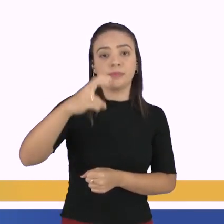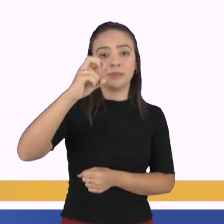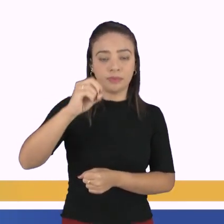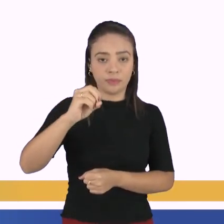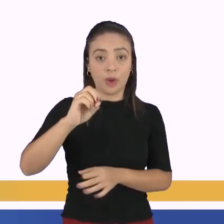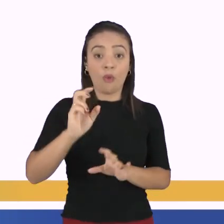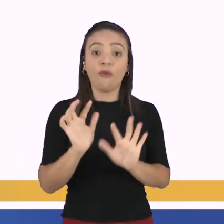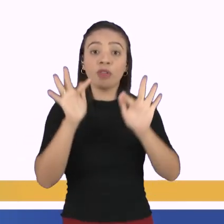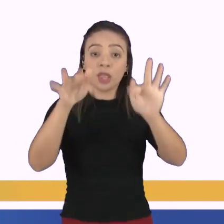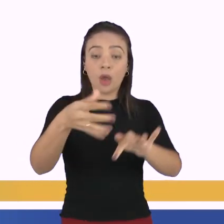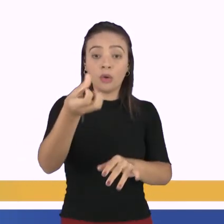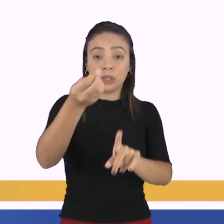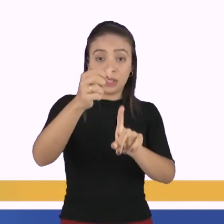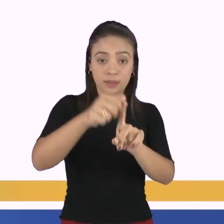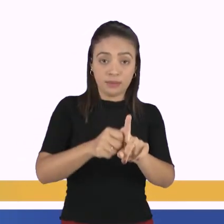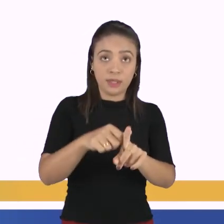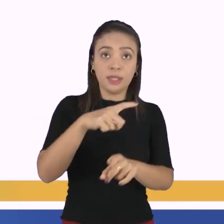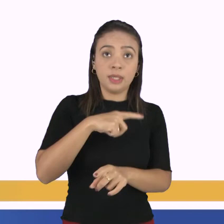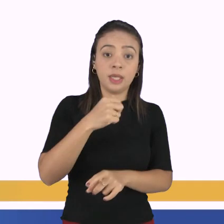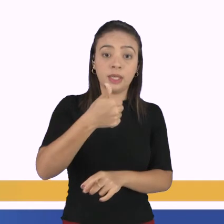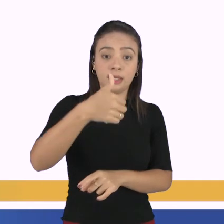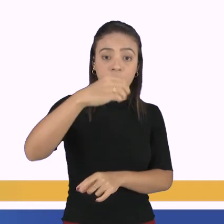que ao final de 6 meses ele vai ter R$